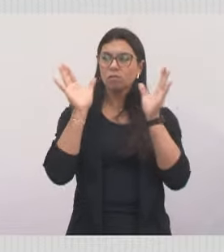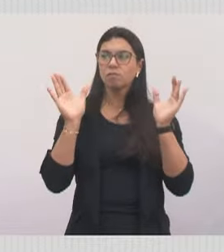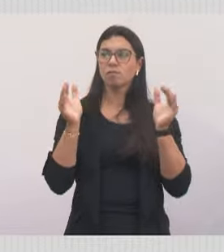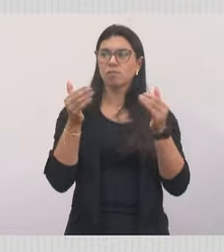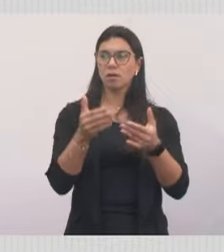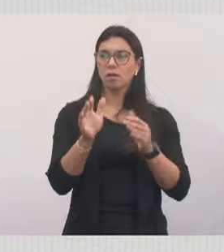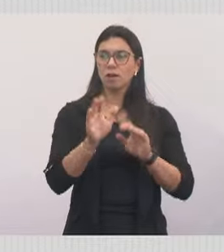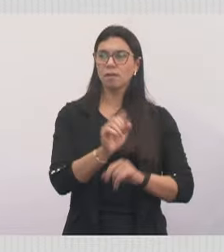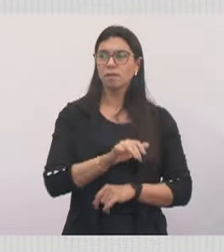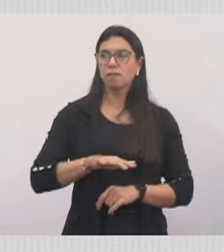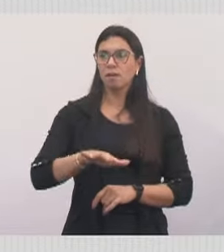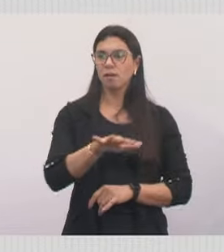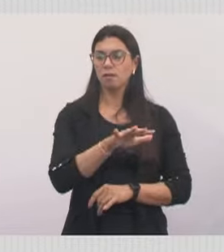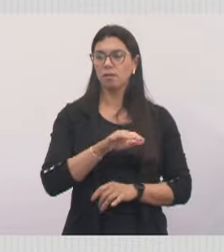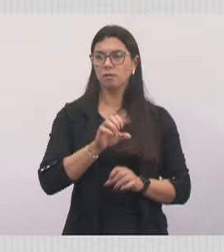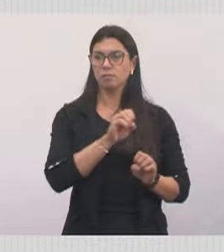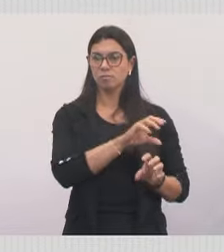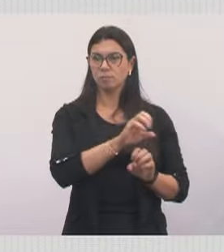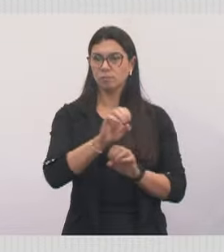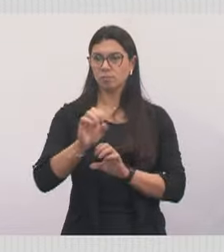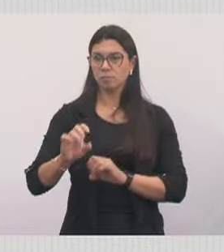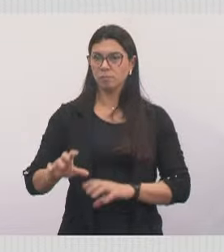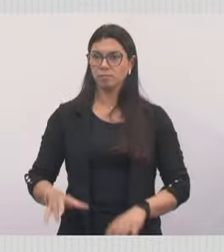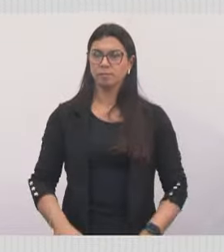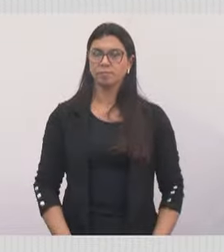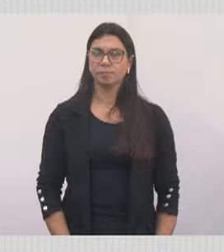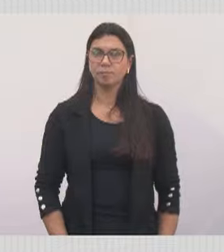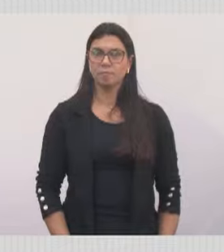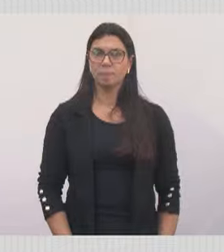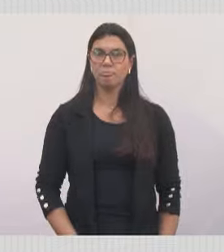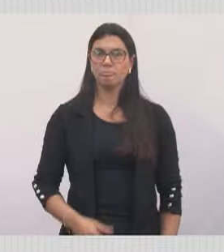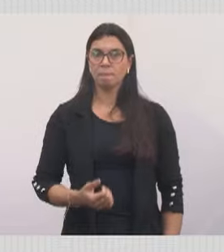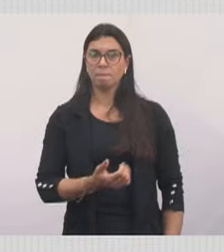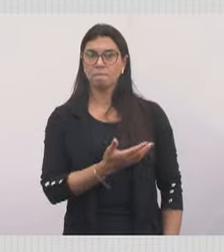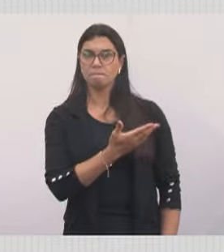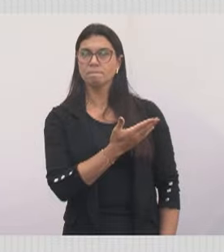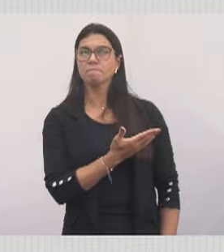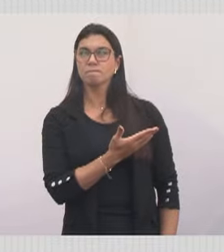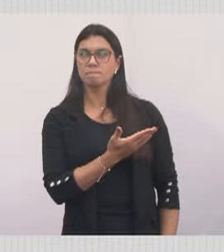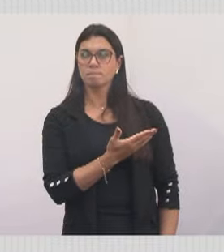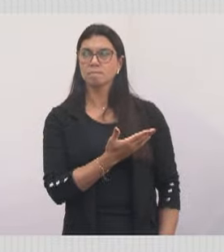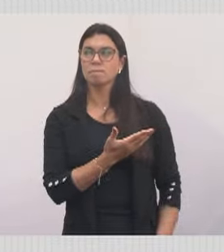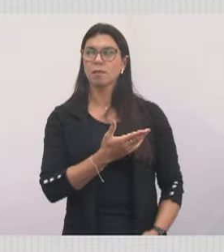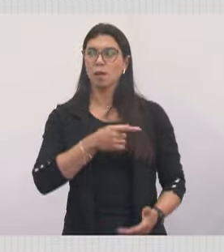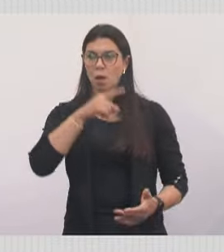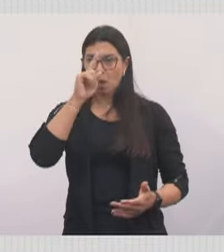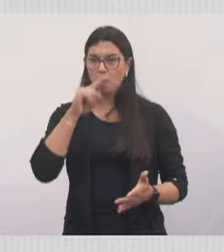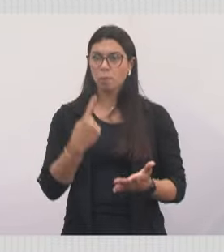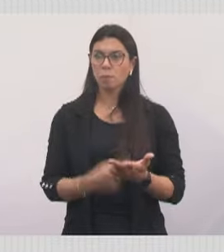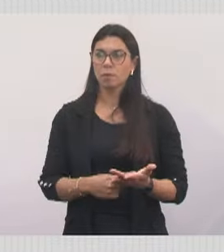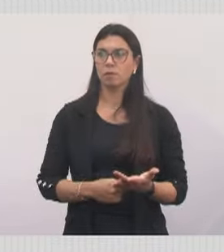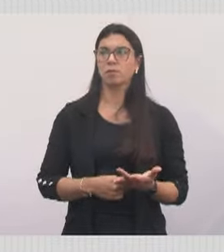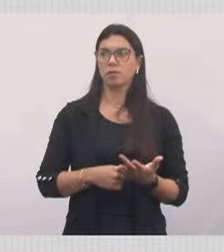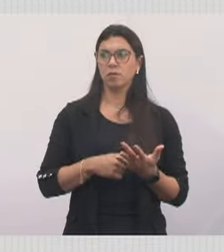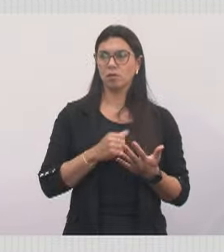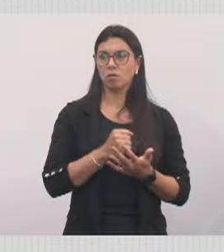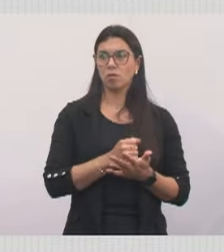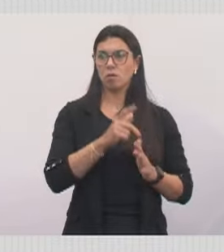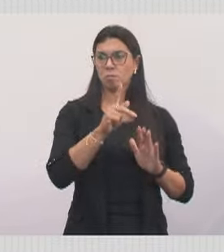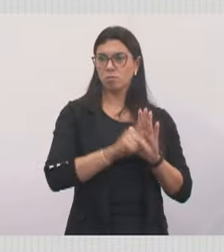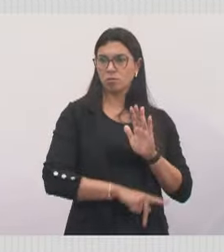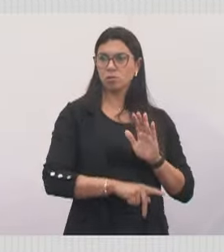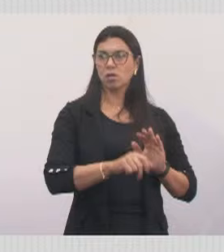também educacional. Próximo. A entidade se comprometeu a promover atividades e projetos pedagógicos voltados